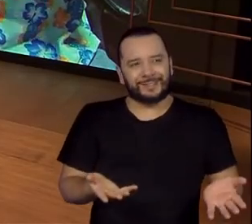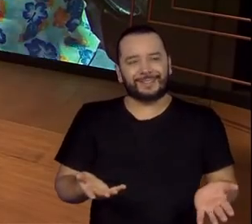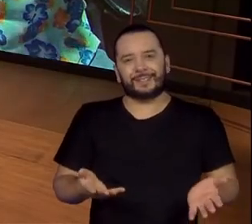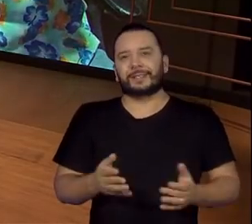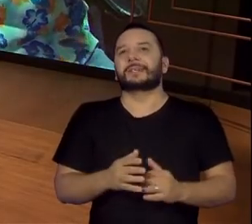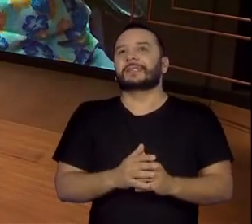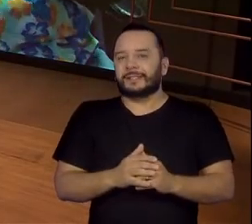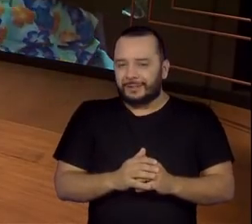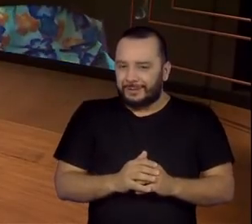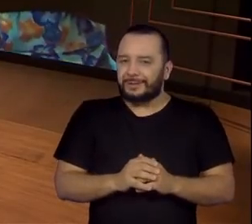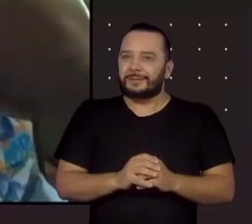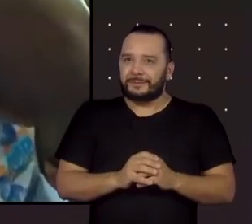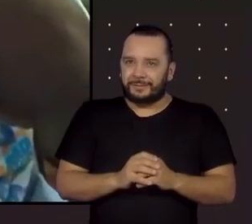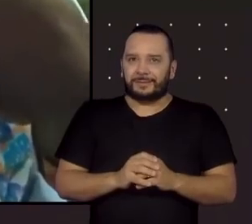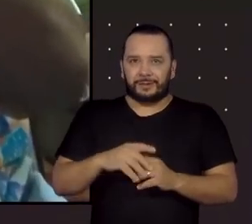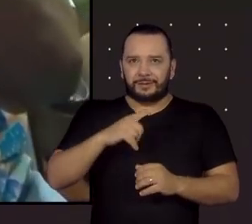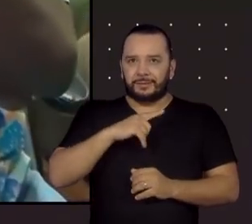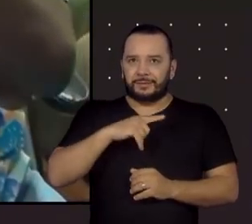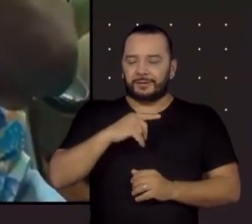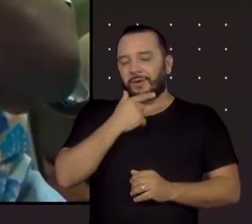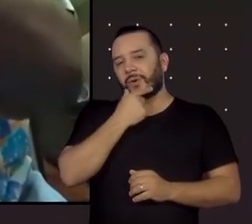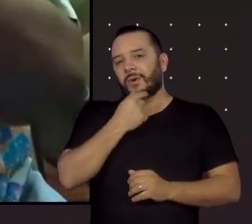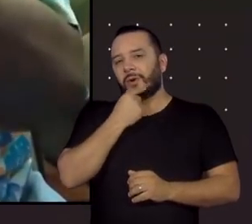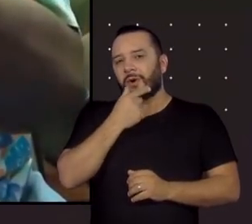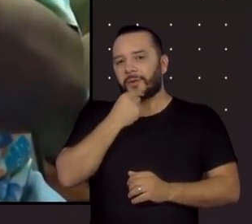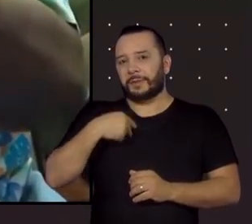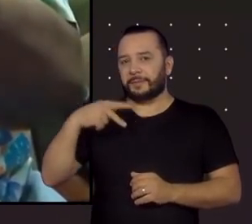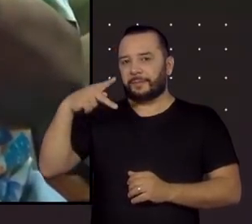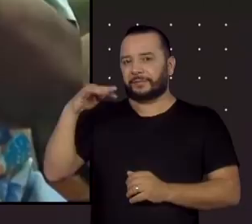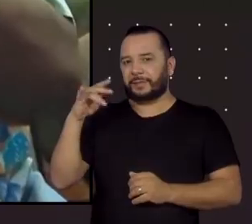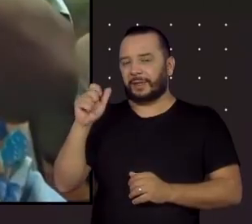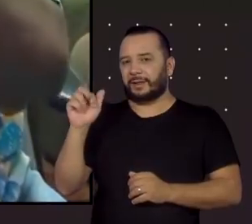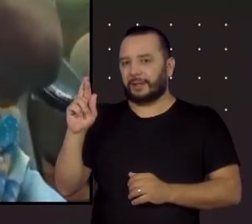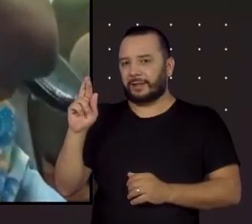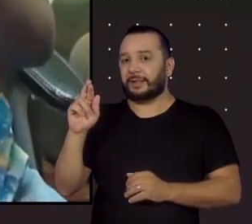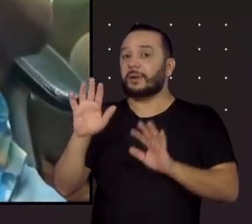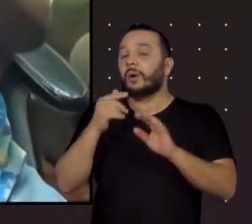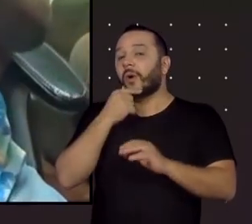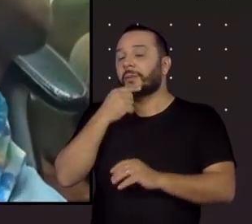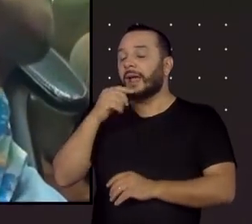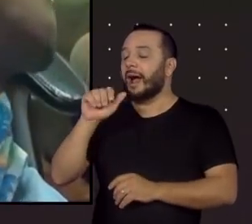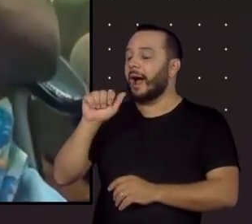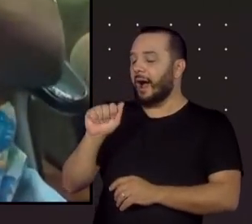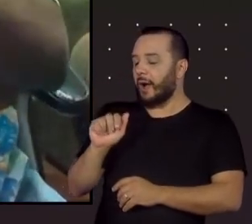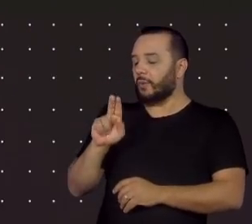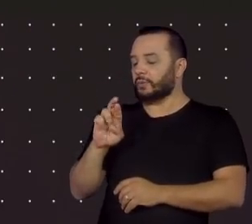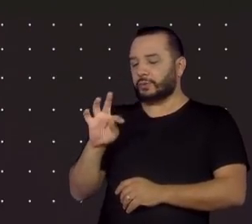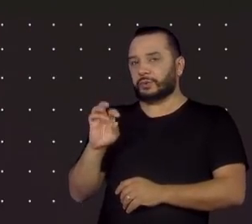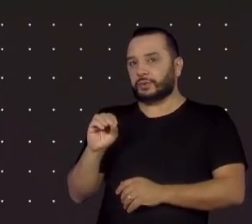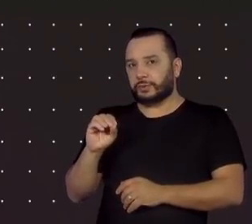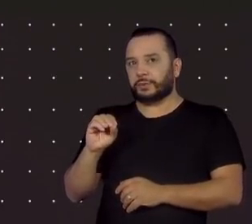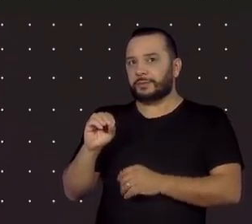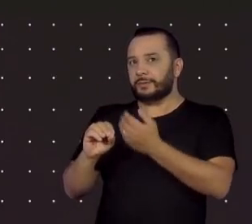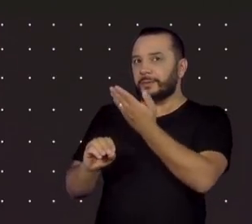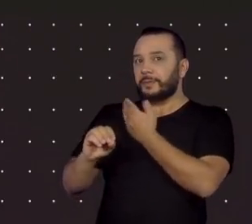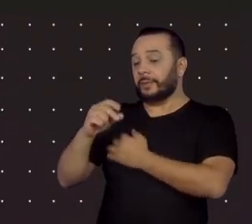O gaúcho, né, que era o Peter Thomas, Auro Pedro Tomás. Era o nome do